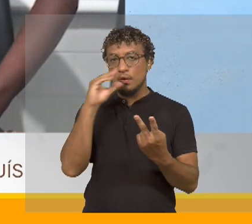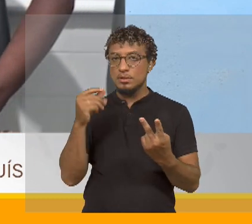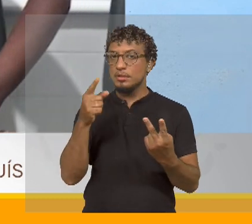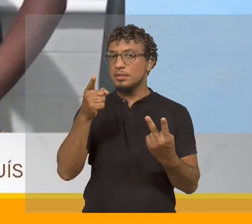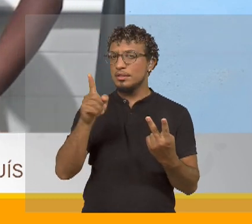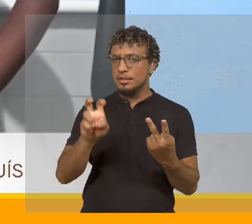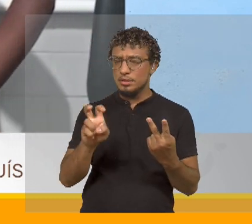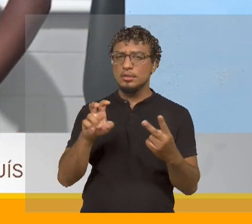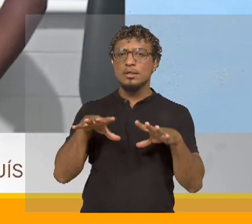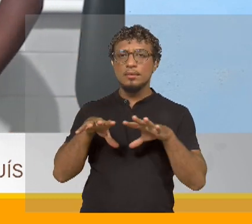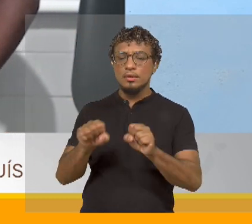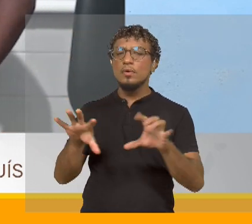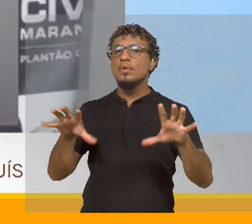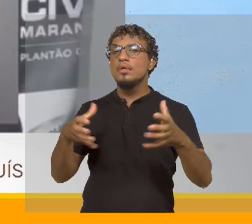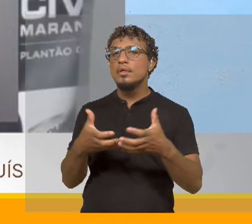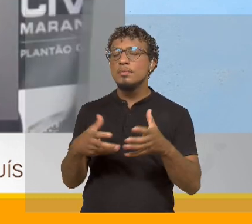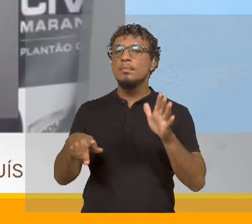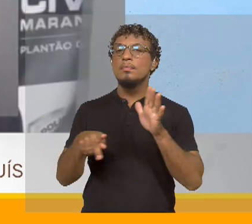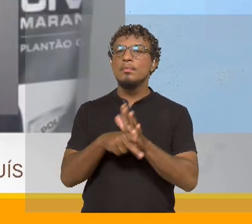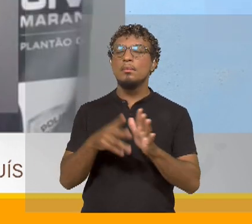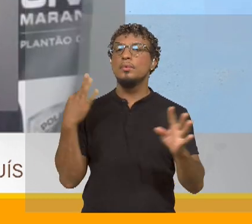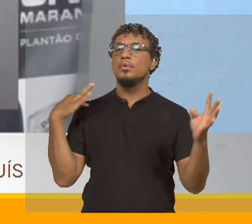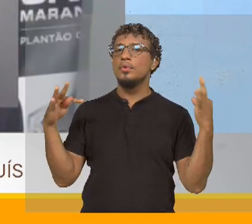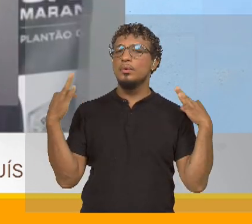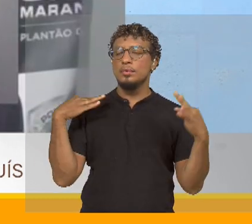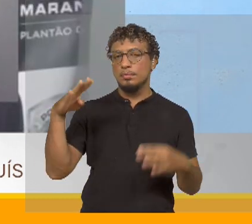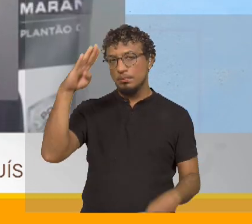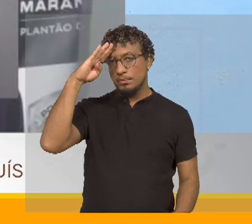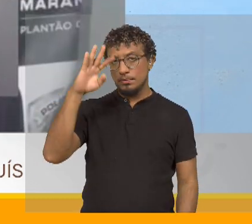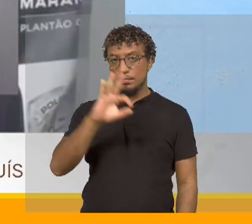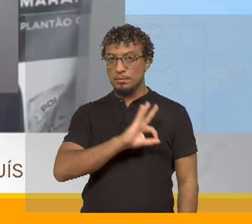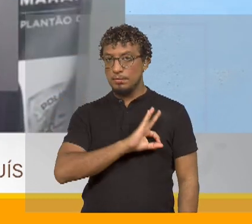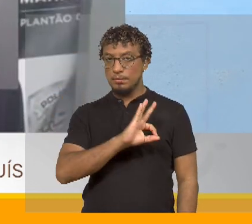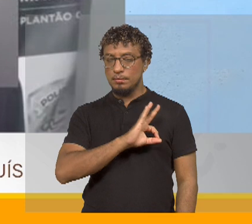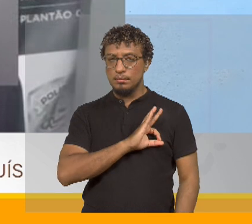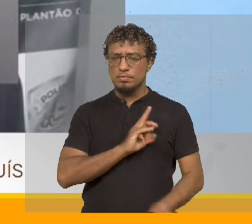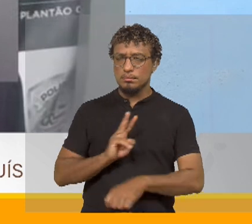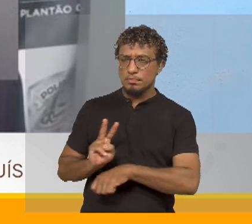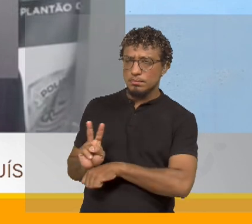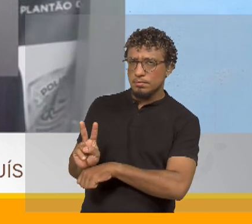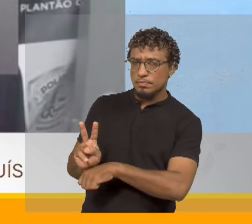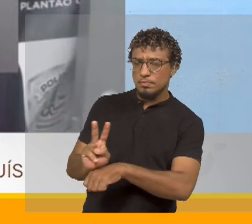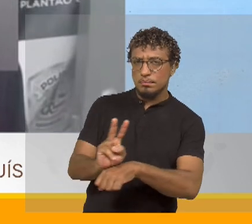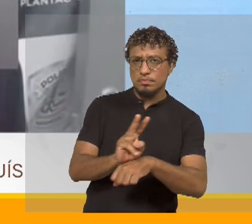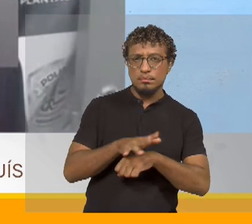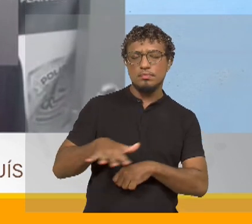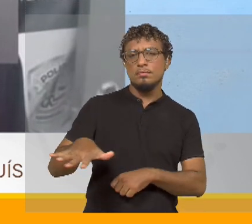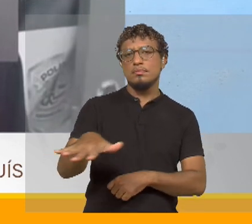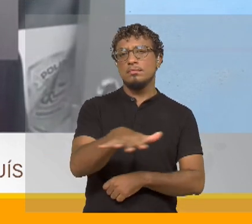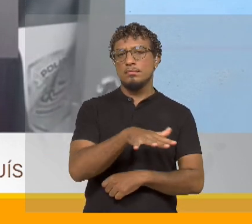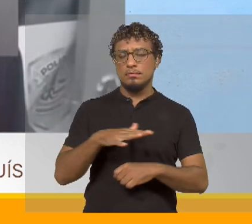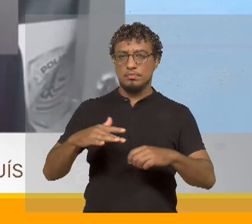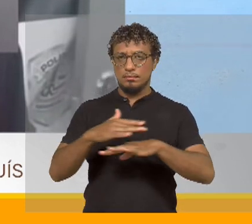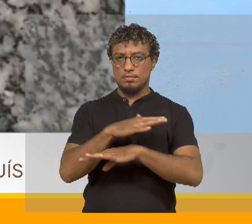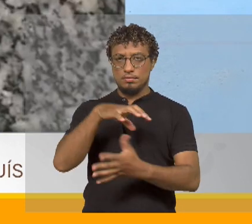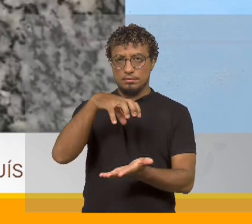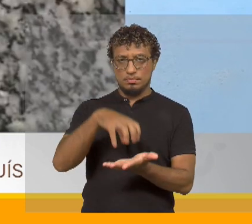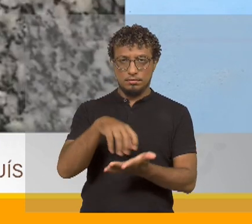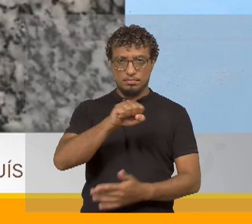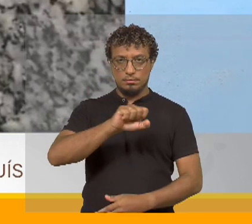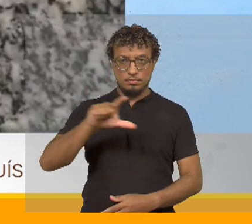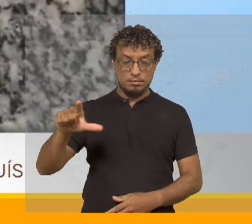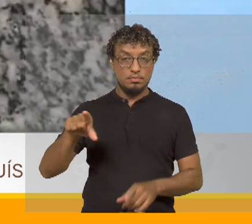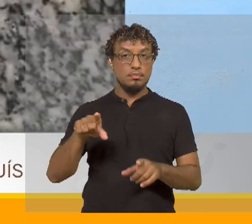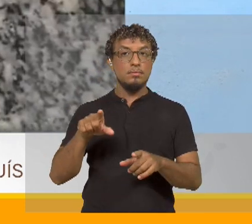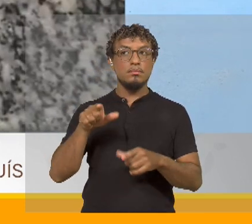apreendido por uma equipe do Batalhão de Turismo da Polícia Militar que realizava uma ronda na região central de São Luís.